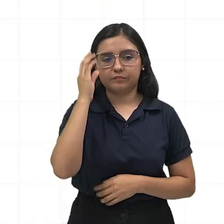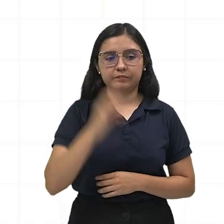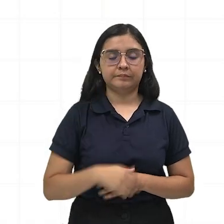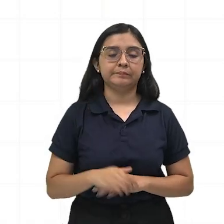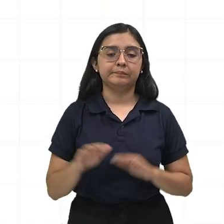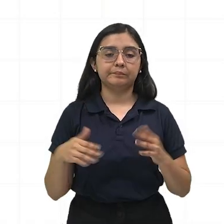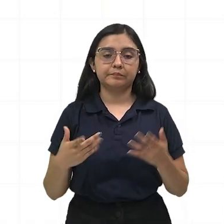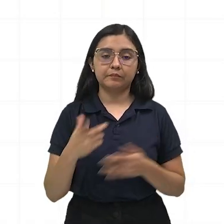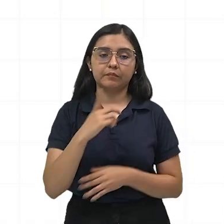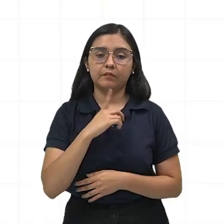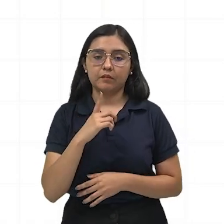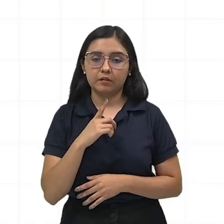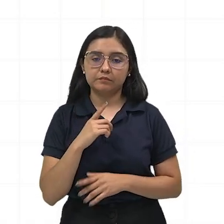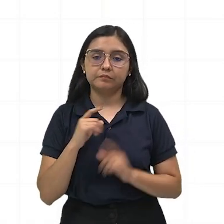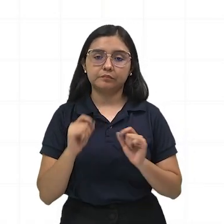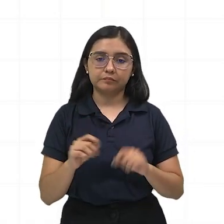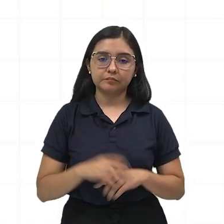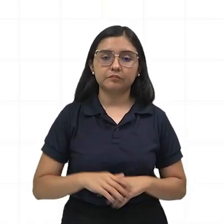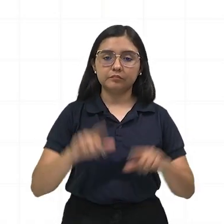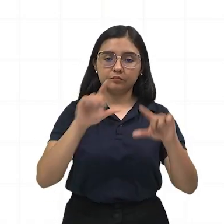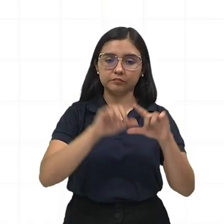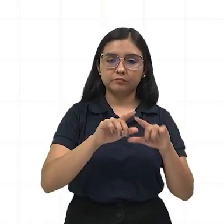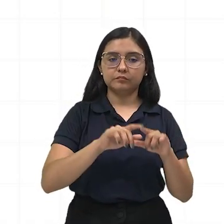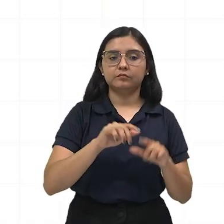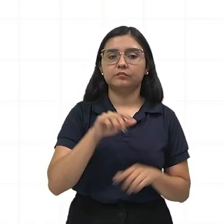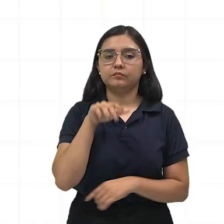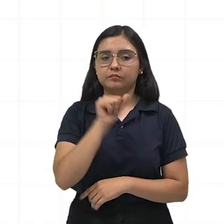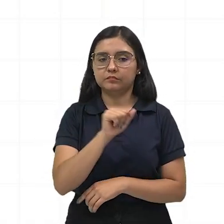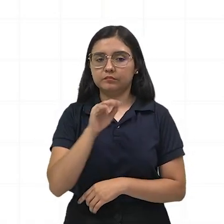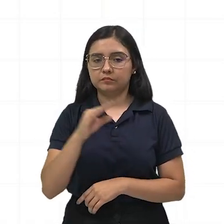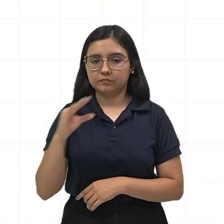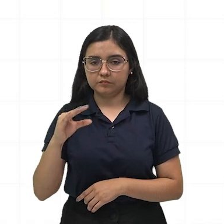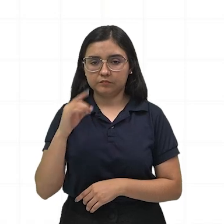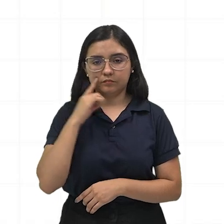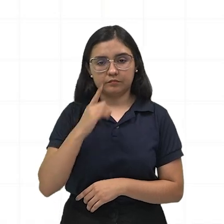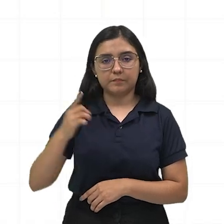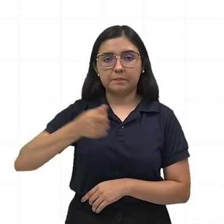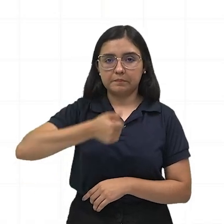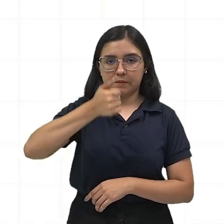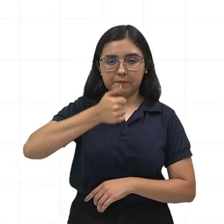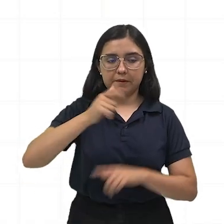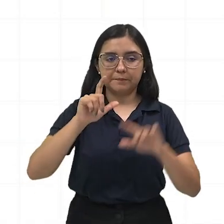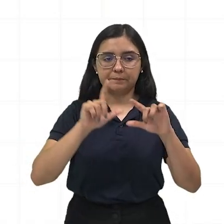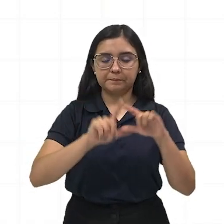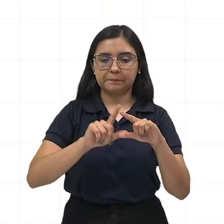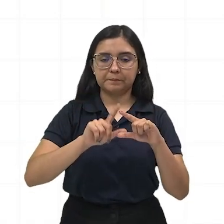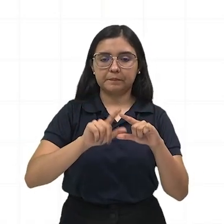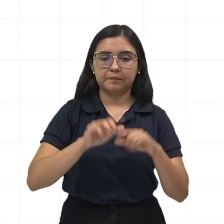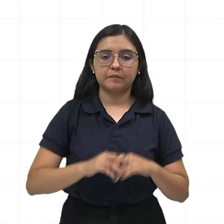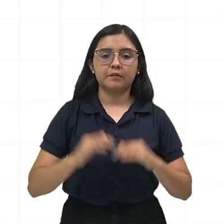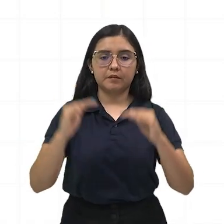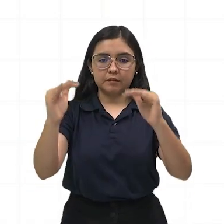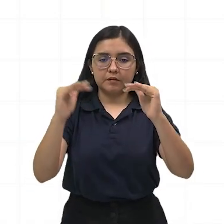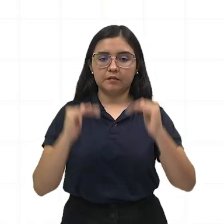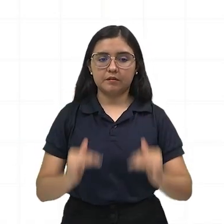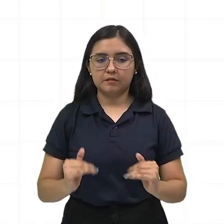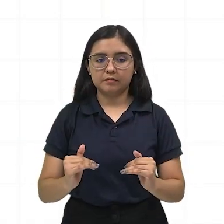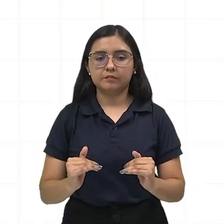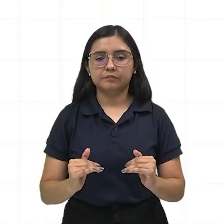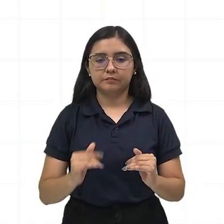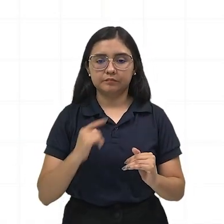E aí nós temos, então, o triângulo ABC, né? Está aqui. E aqui nós temos